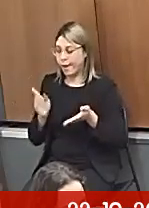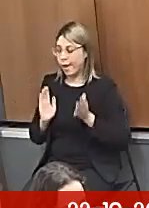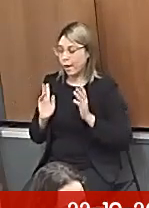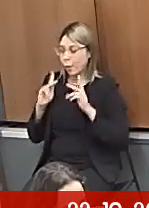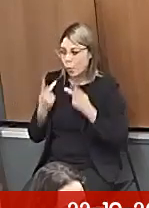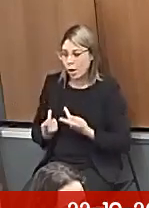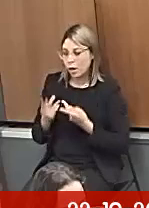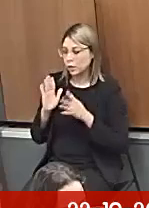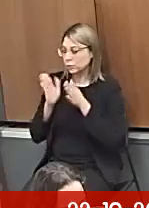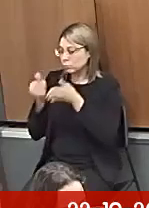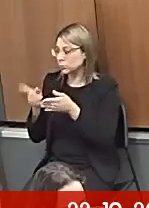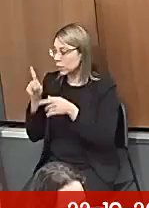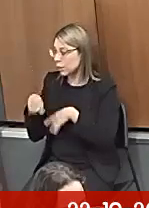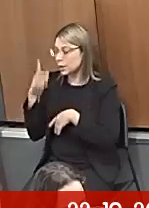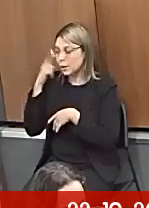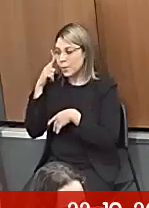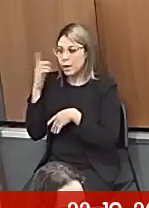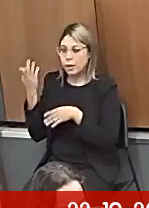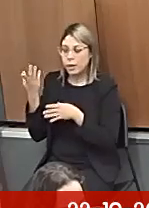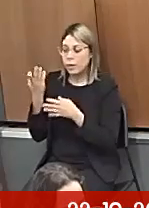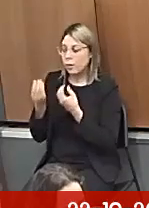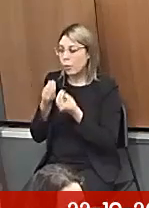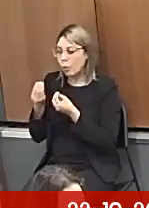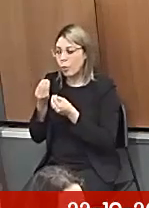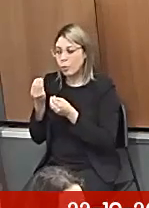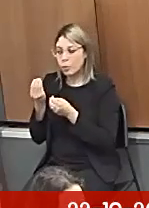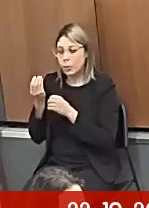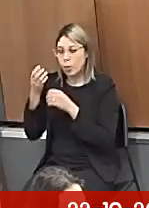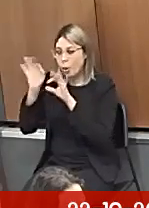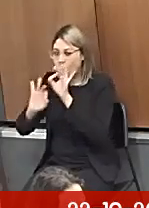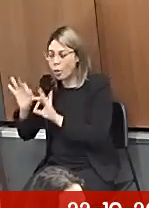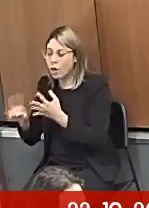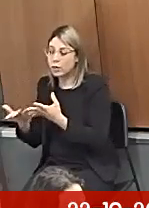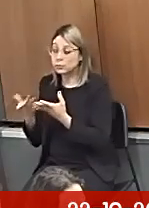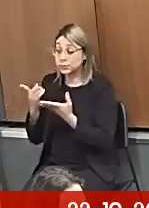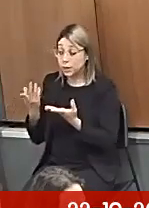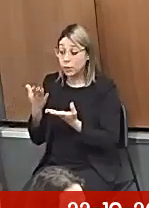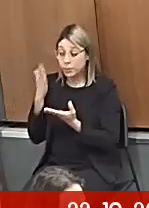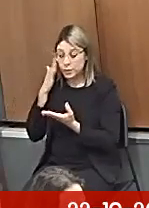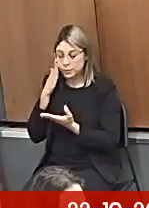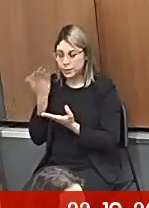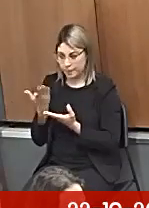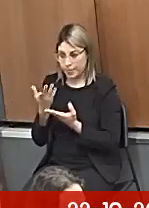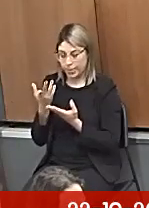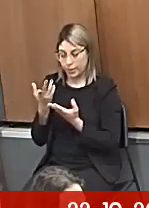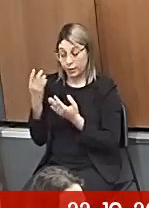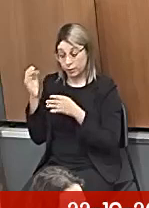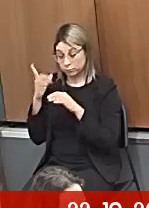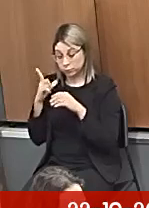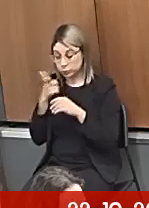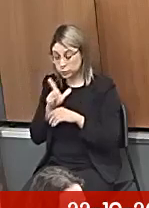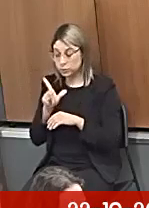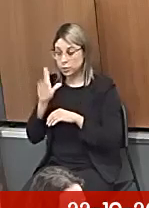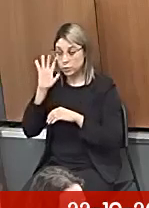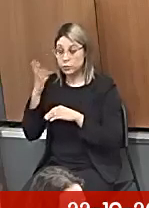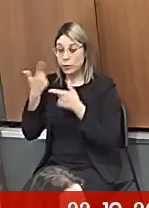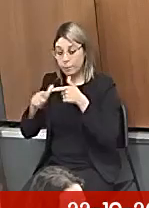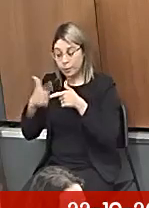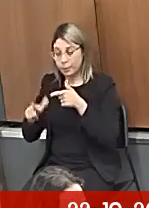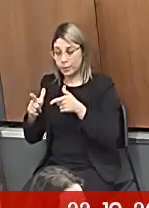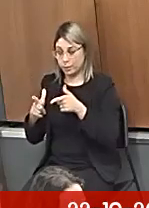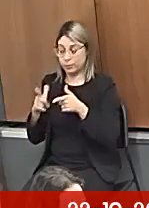gente consiga formatar uma solução para todos os problemas, entre aspas, é bom que se coloque isso, de inclusão que possa